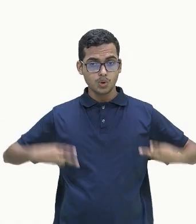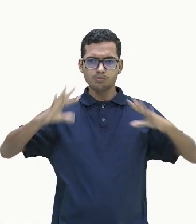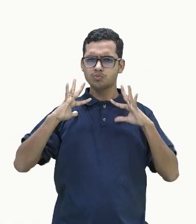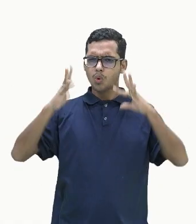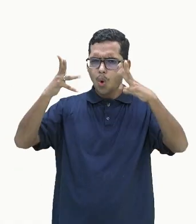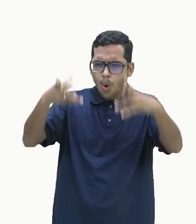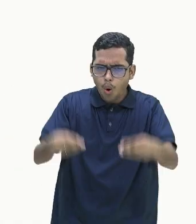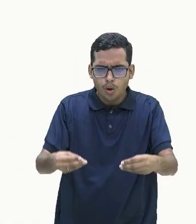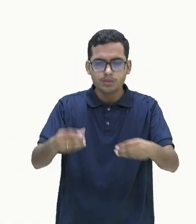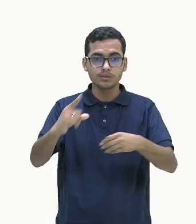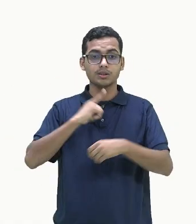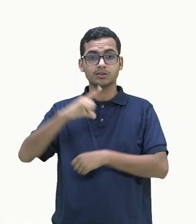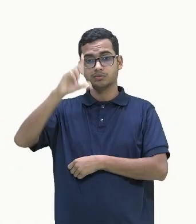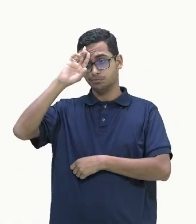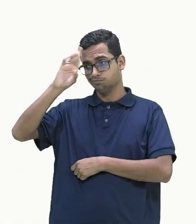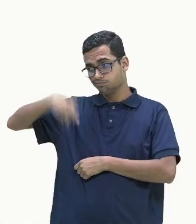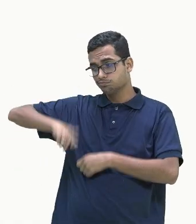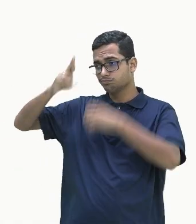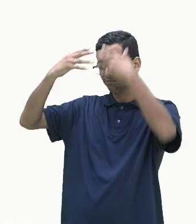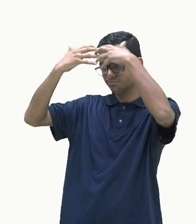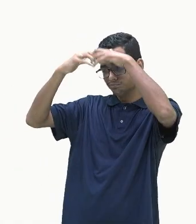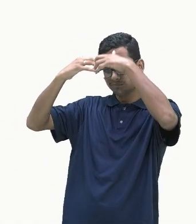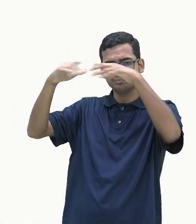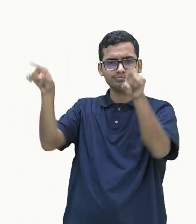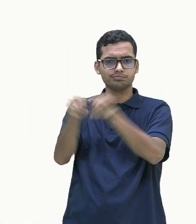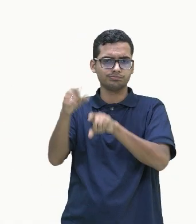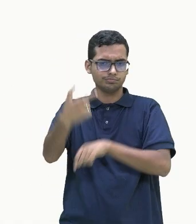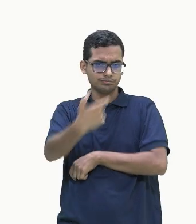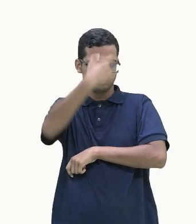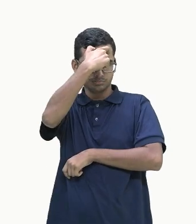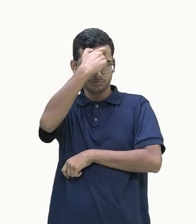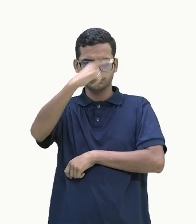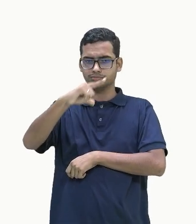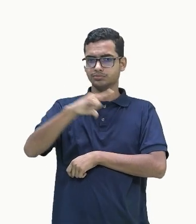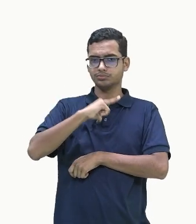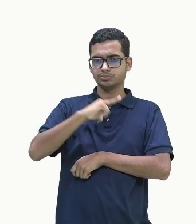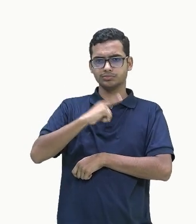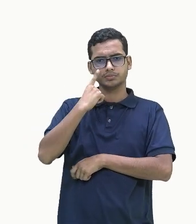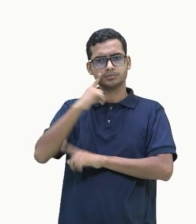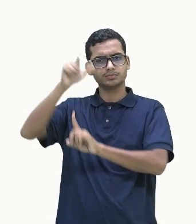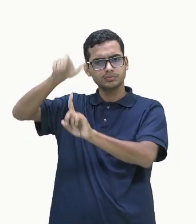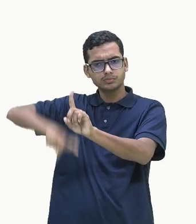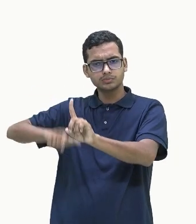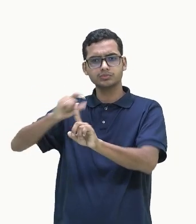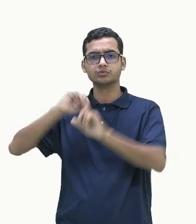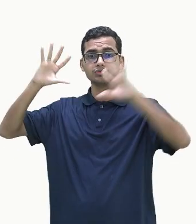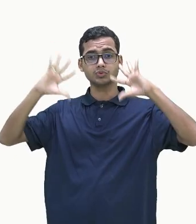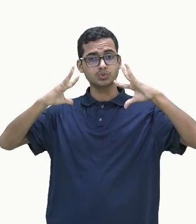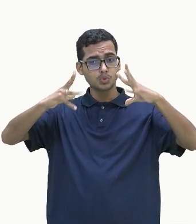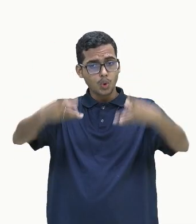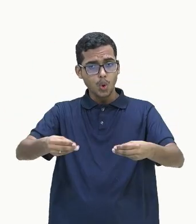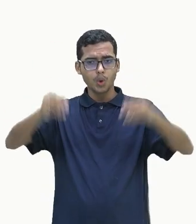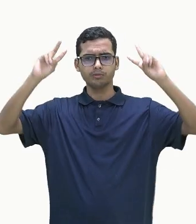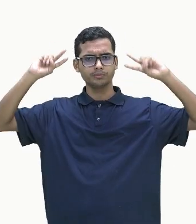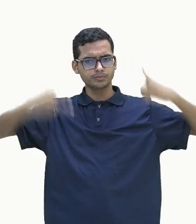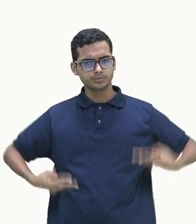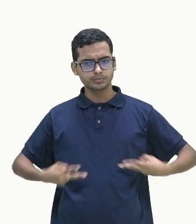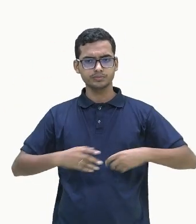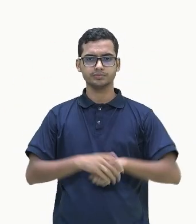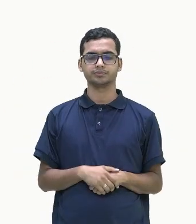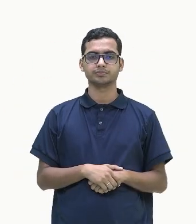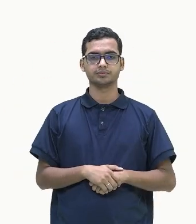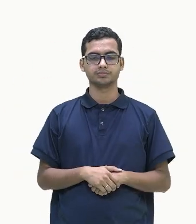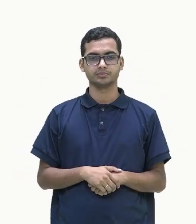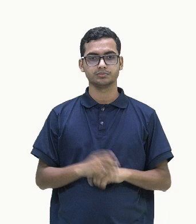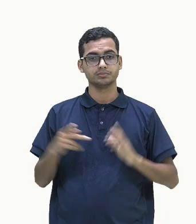de razão e consciência. Notem então que o meu sujeito é todos os seres humanos. E aí o meu